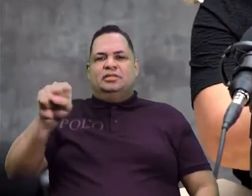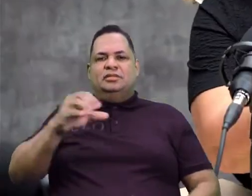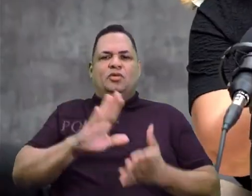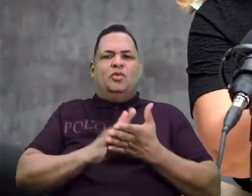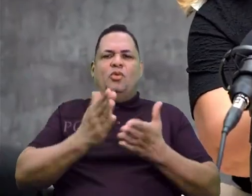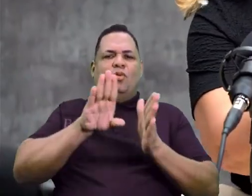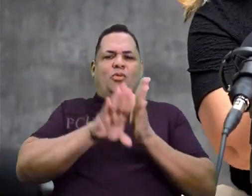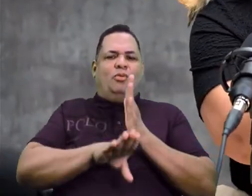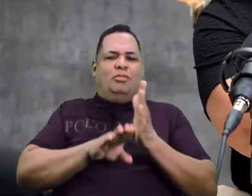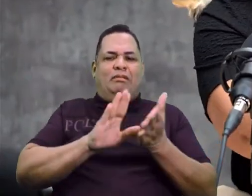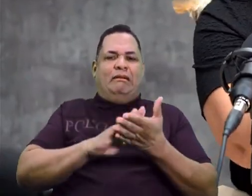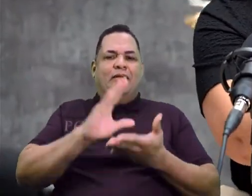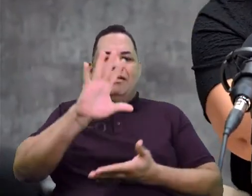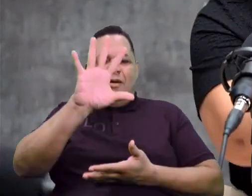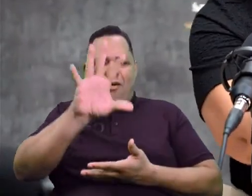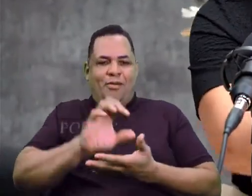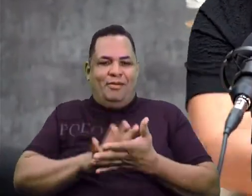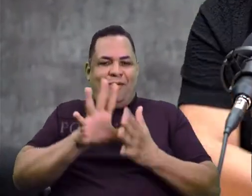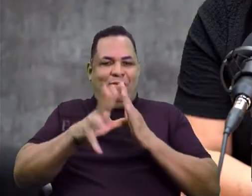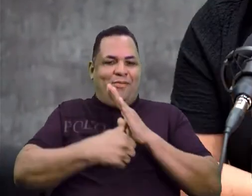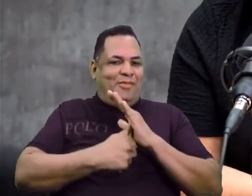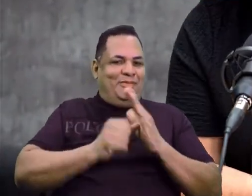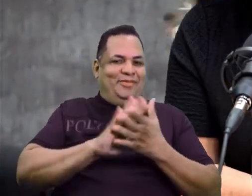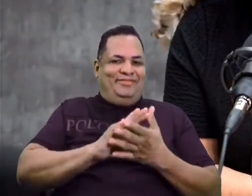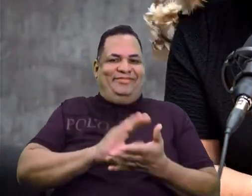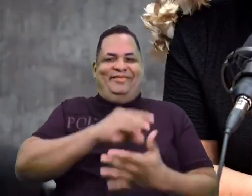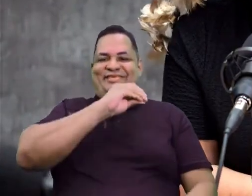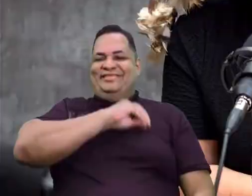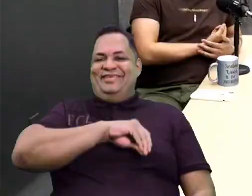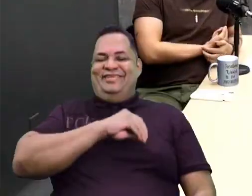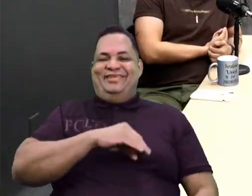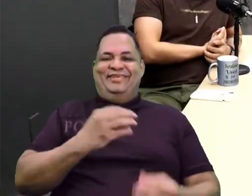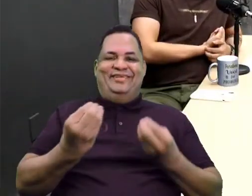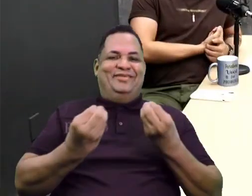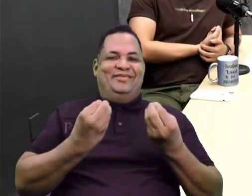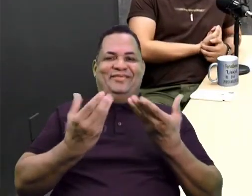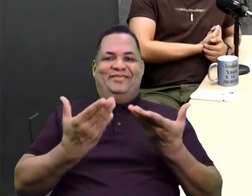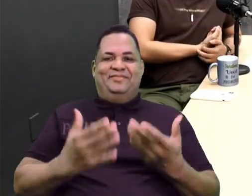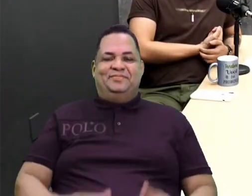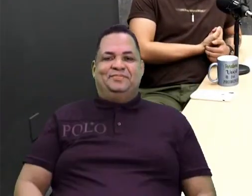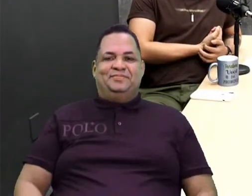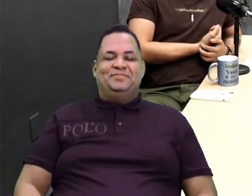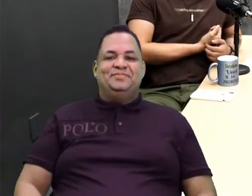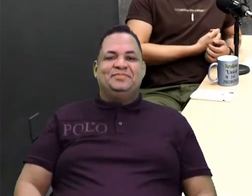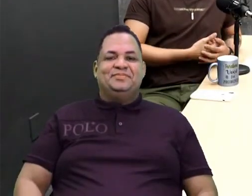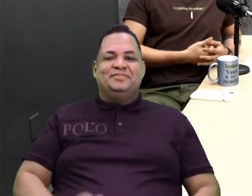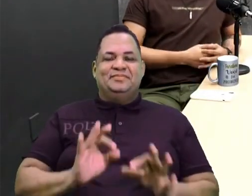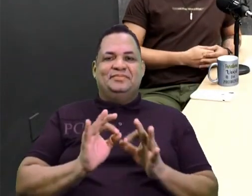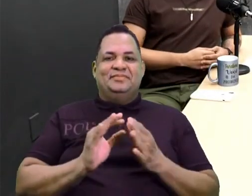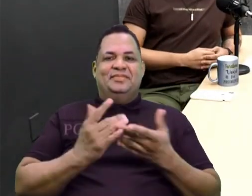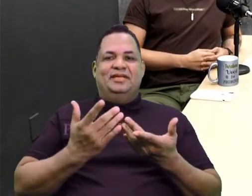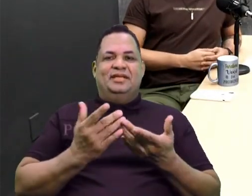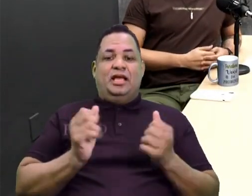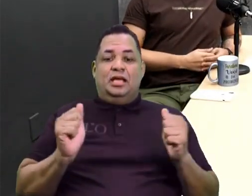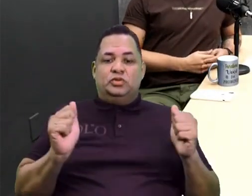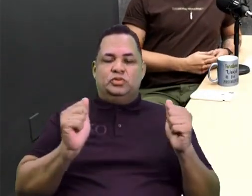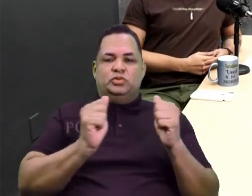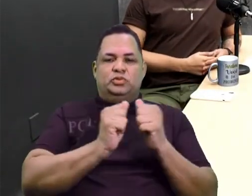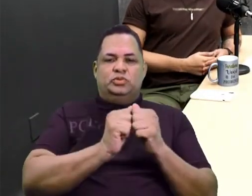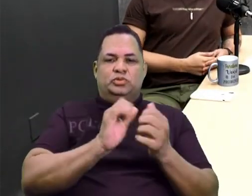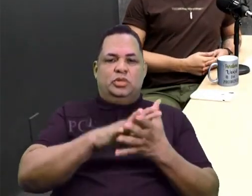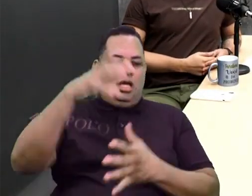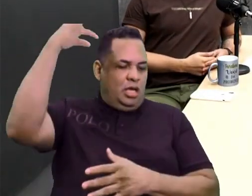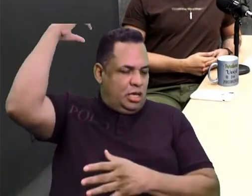baixou, o combinado era roubou meu salário. E aí, essa parceria deu muito certo, porque a Aldelina,